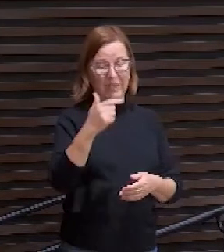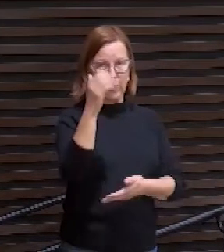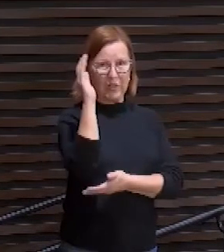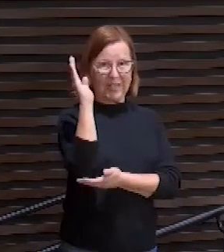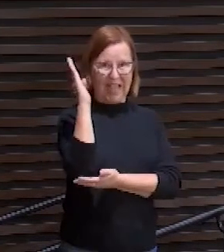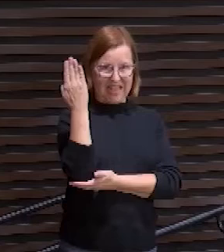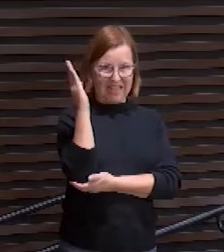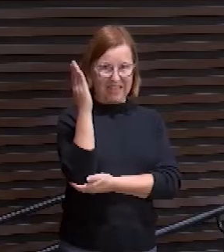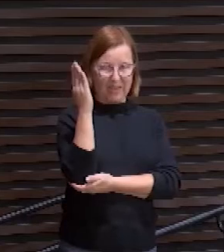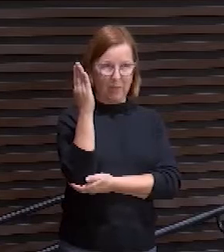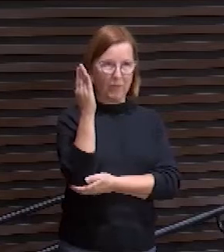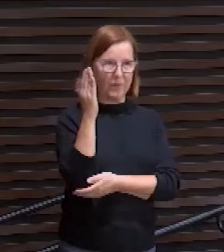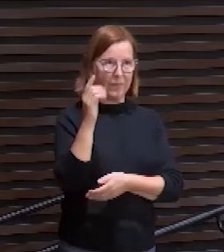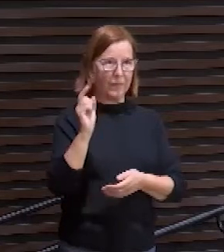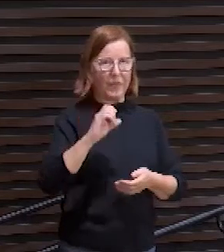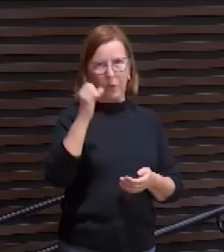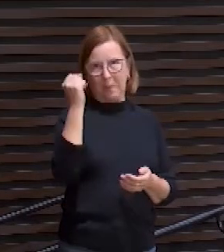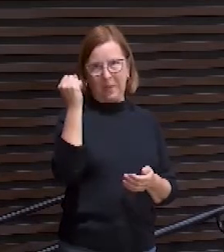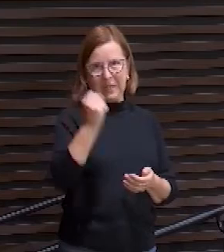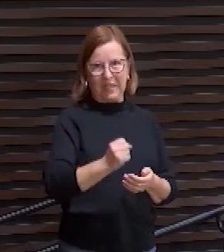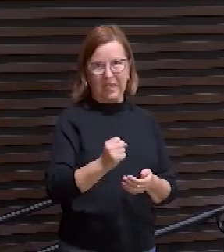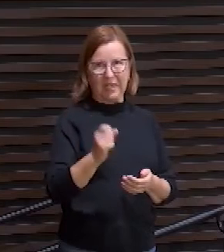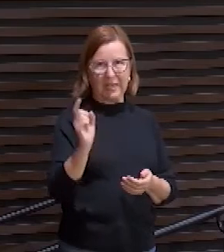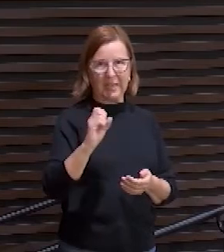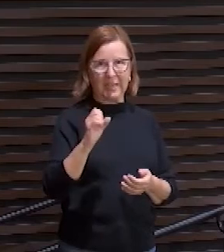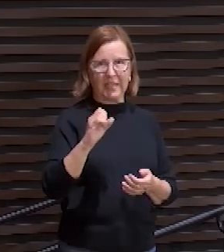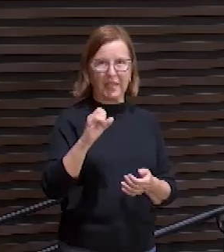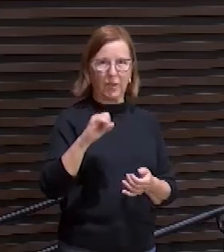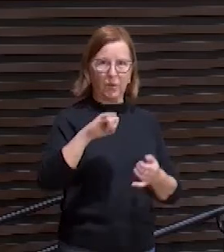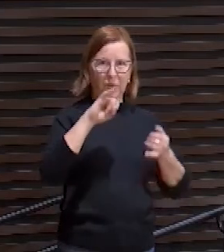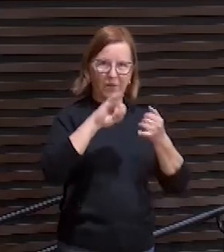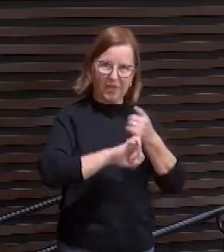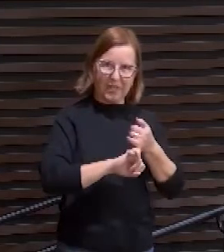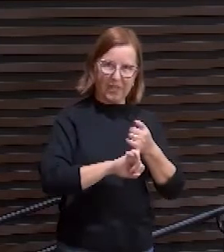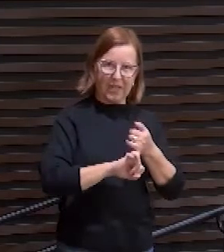furtarás. Todos os mandamentos